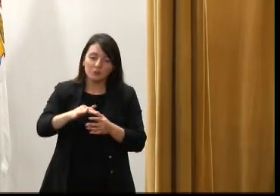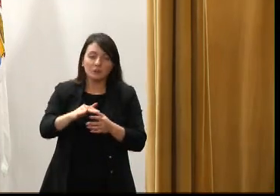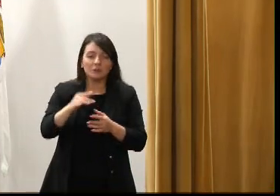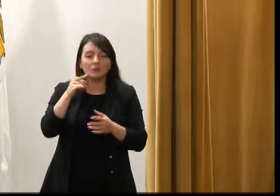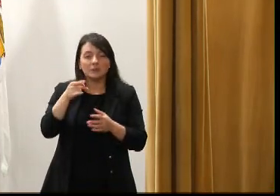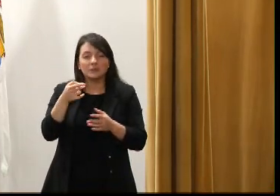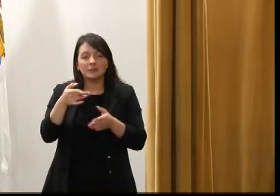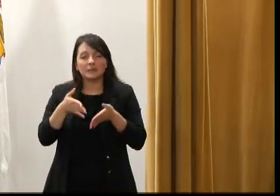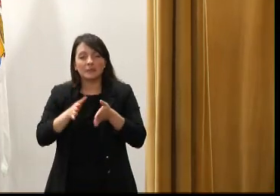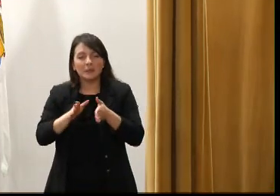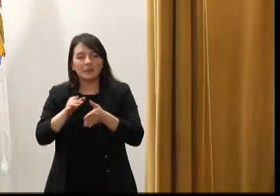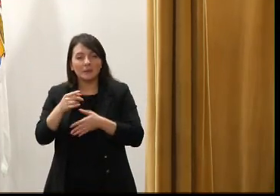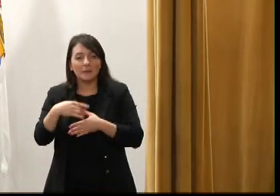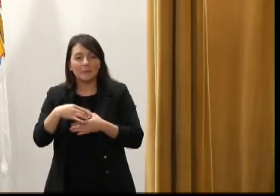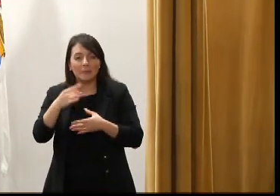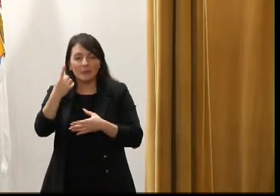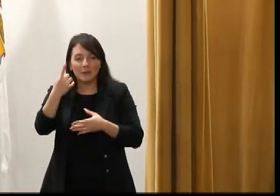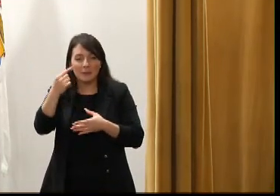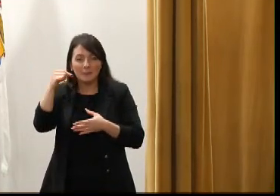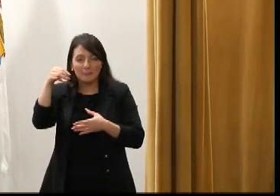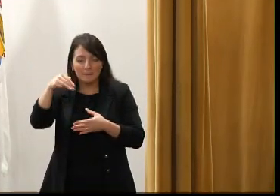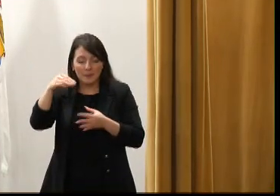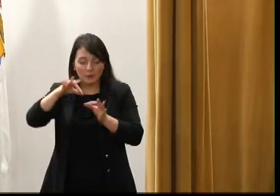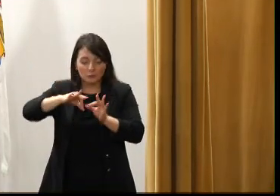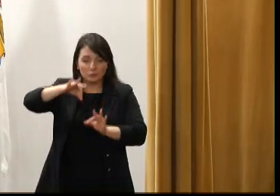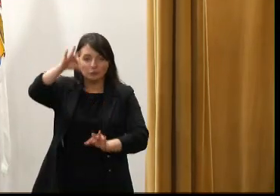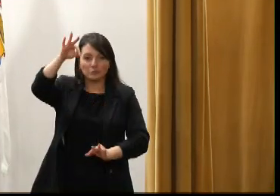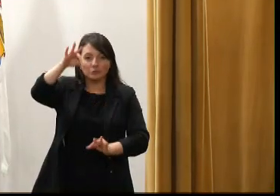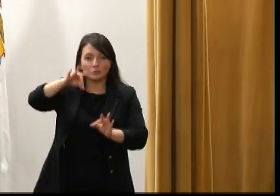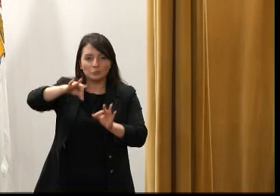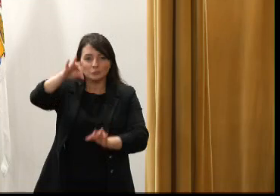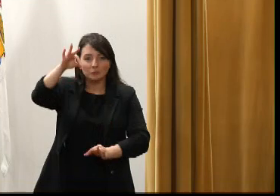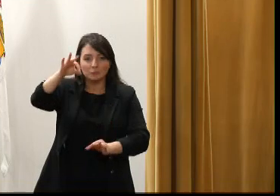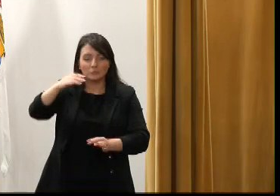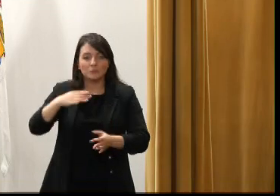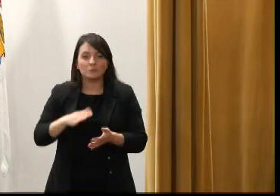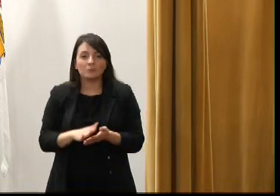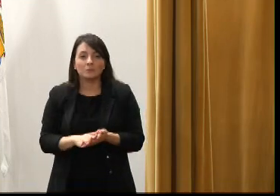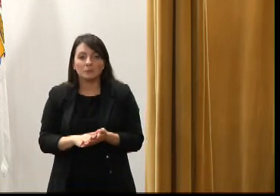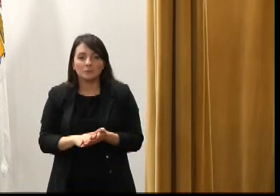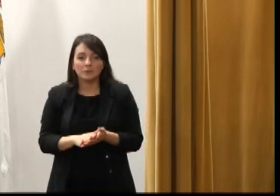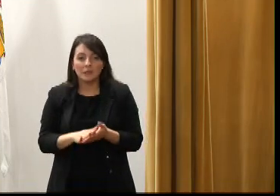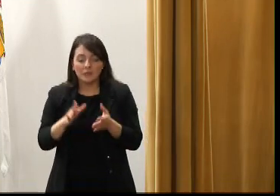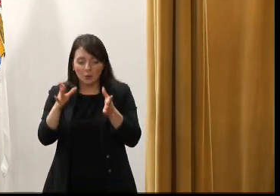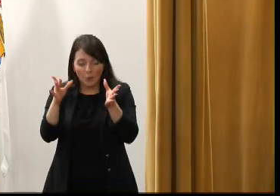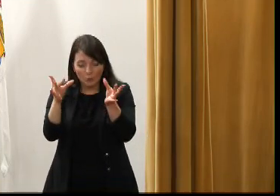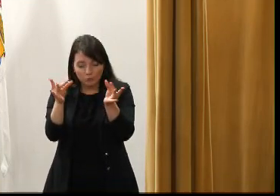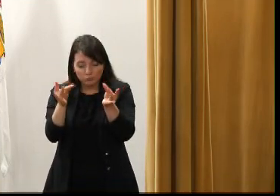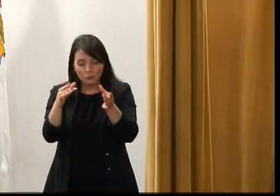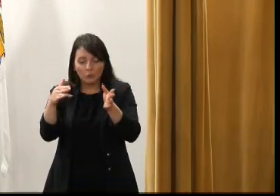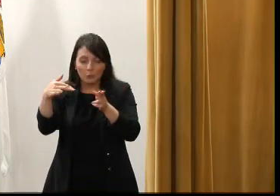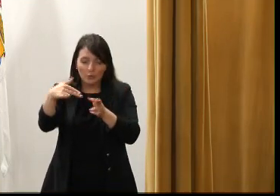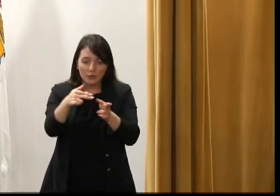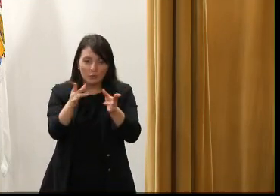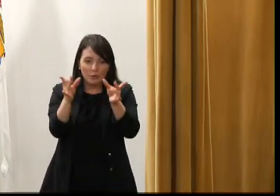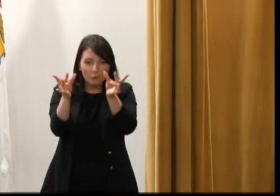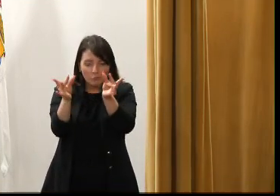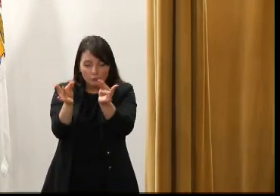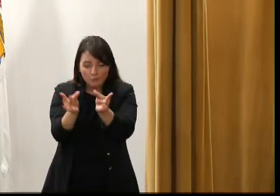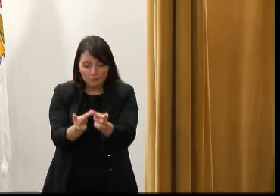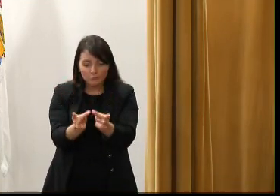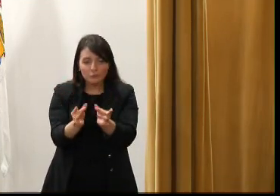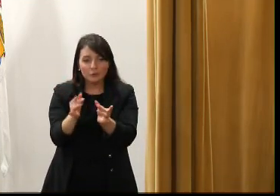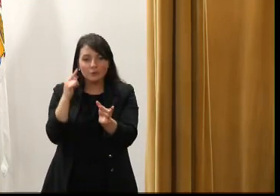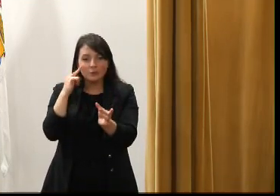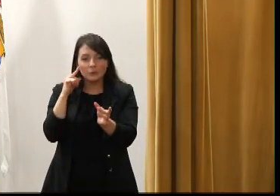1.000 metros de altitude. Tá? E esses rios funcionam como uma espécie de um funil, né, em que a desembocadura do funil